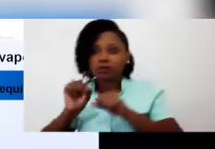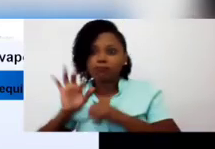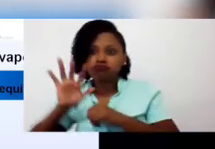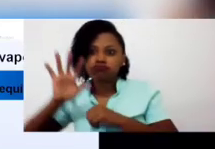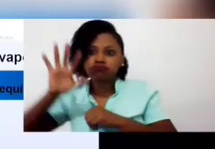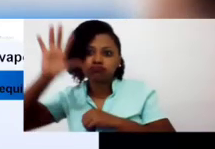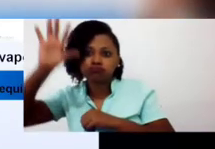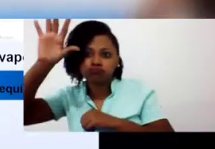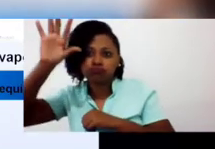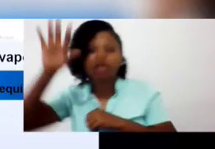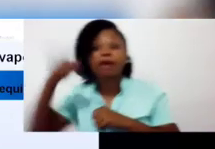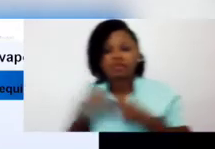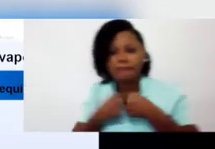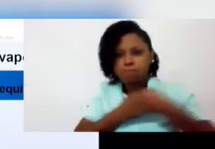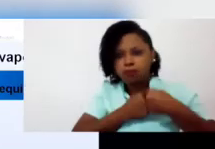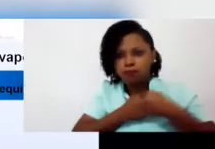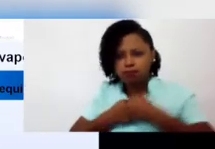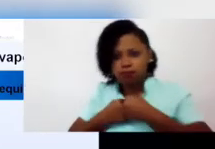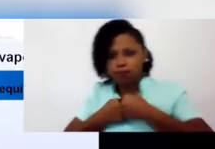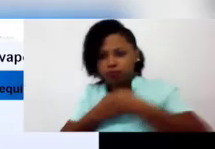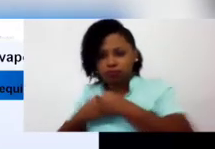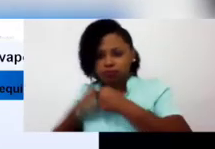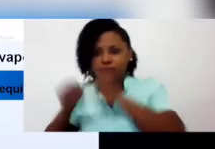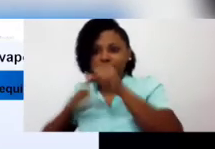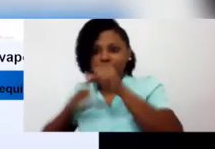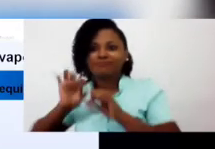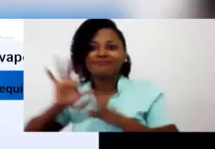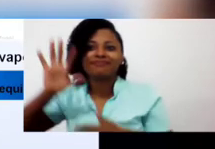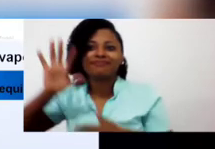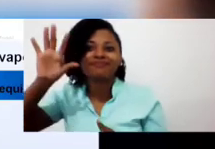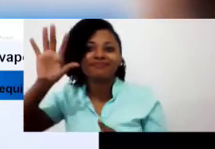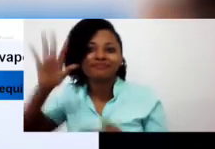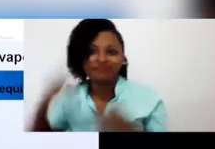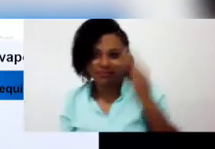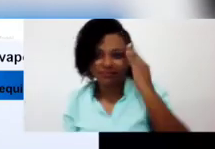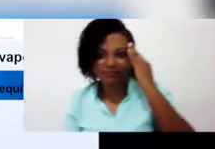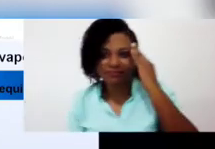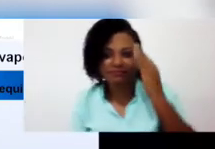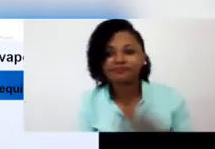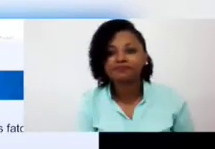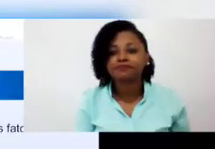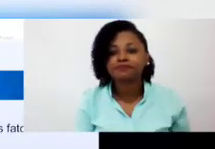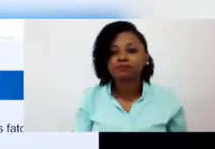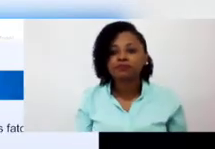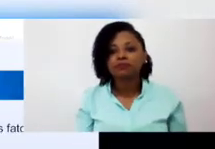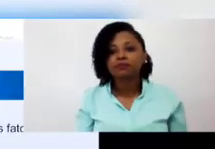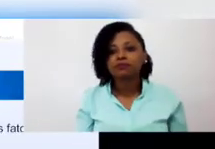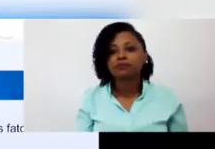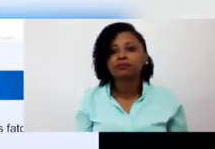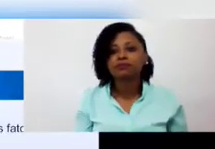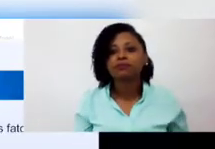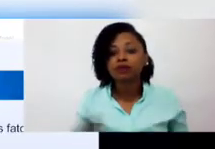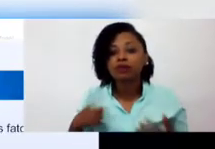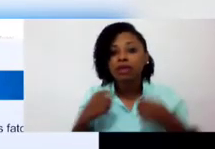estado de vapor. Então, elas têm que ter uma pressão máxima entre elas para que isso aconteça, ok?